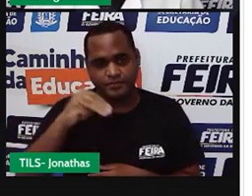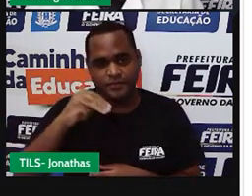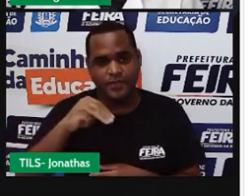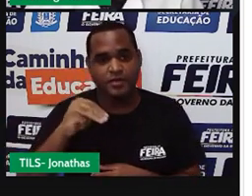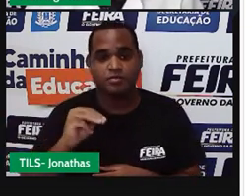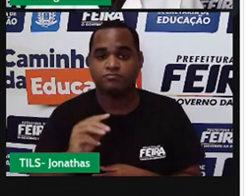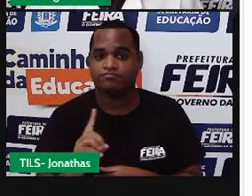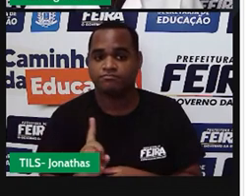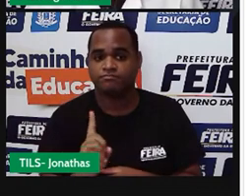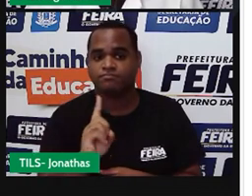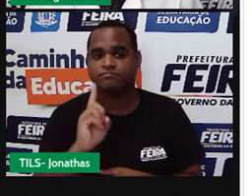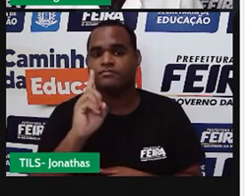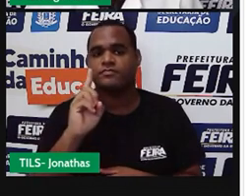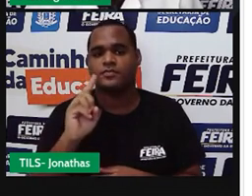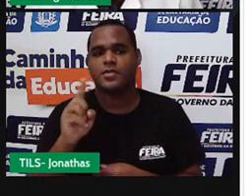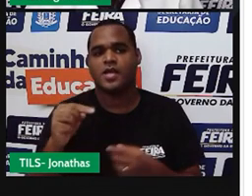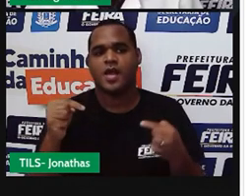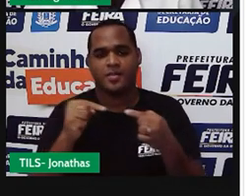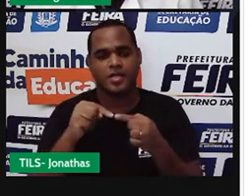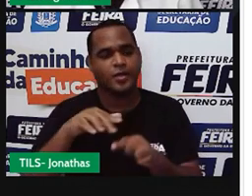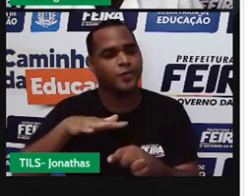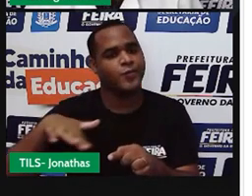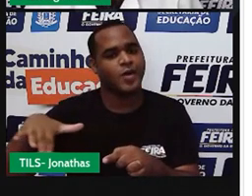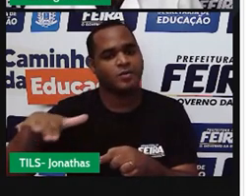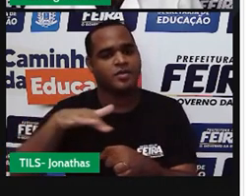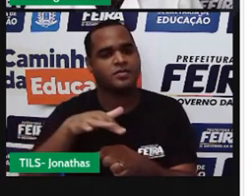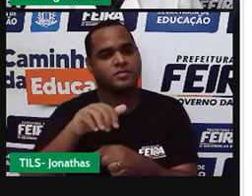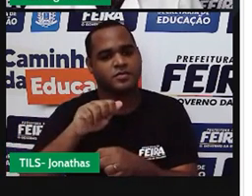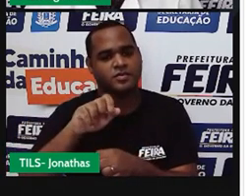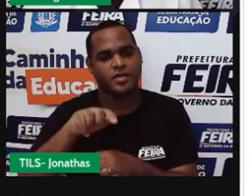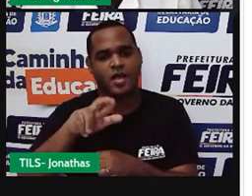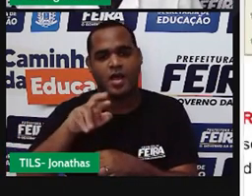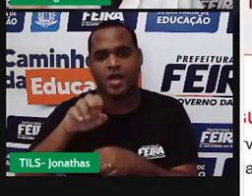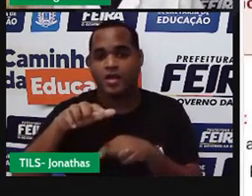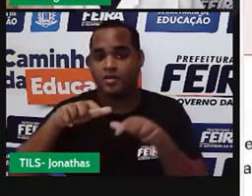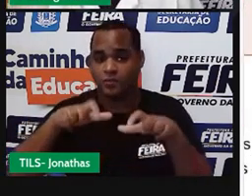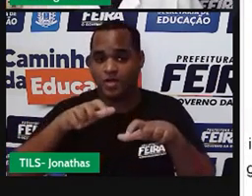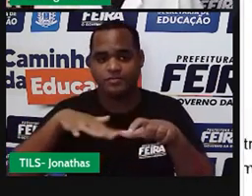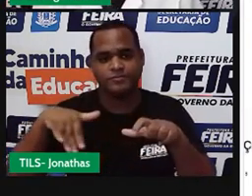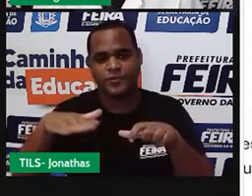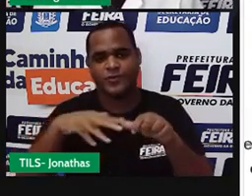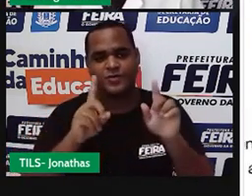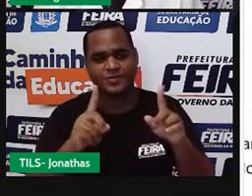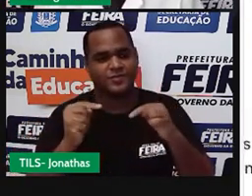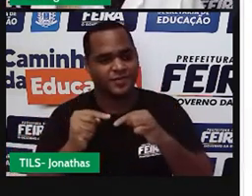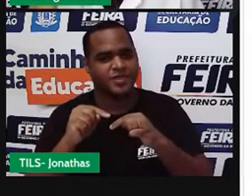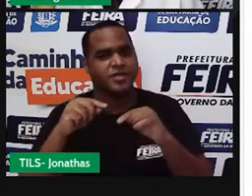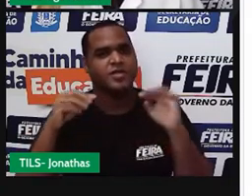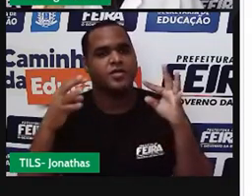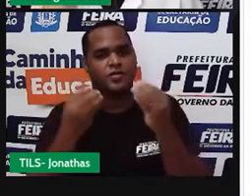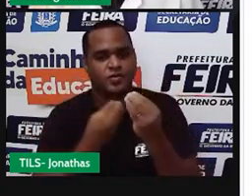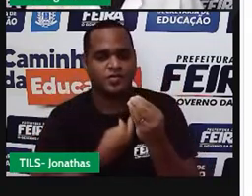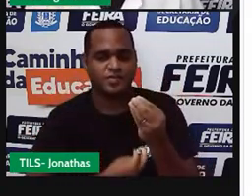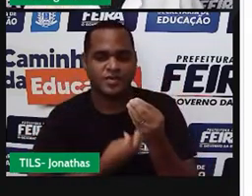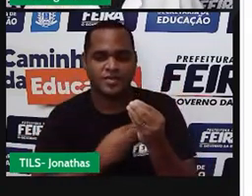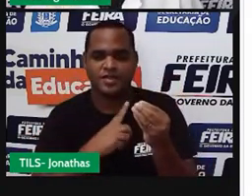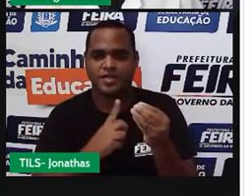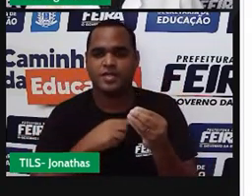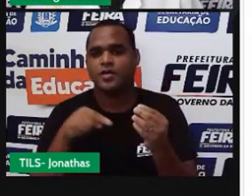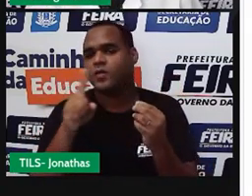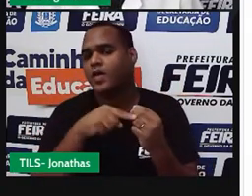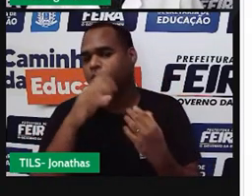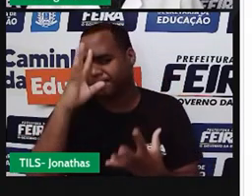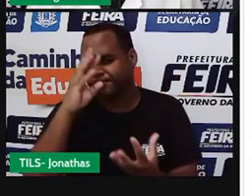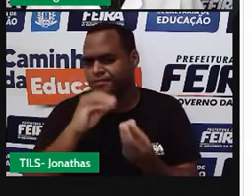4 de o resultado da área desse retângulo então para todo retângulo é só fazer a